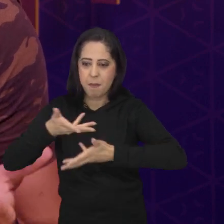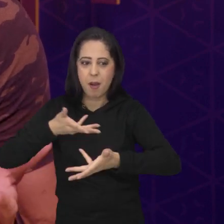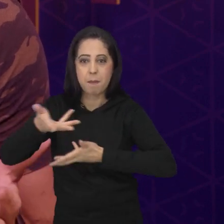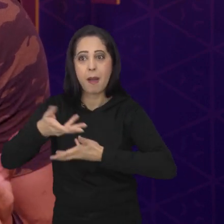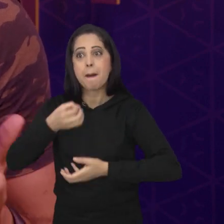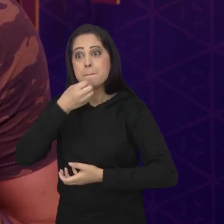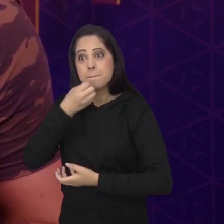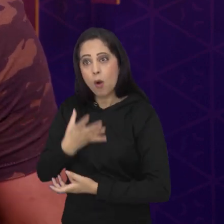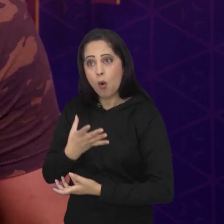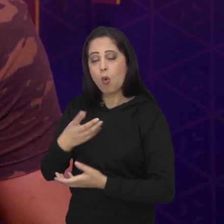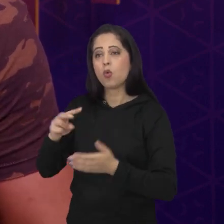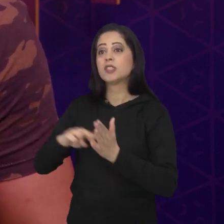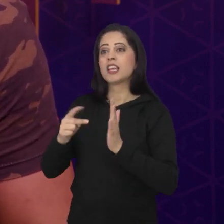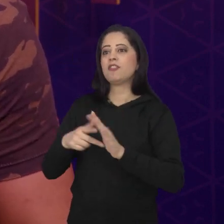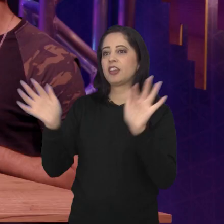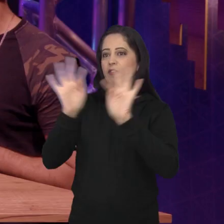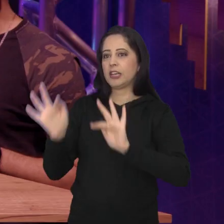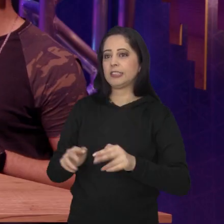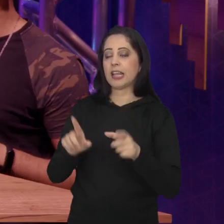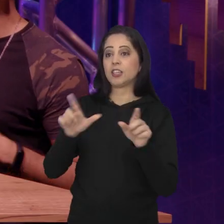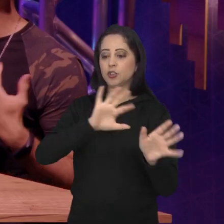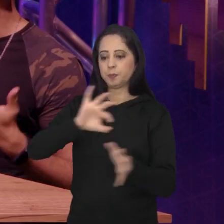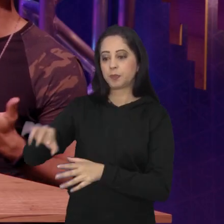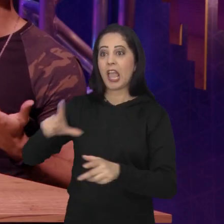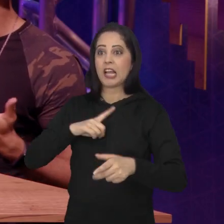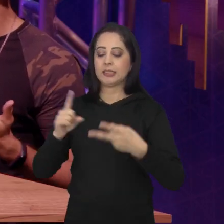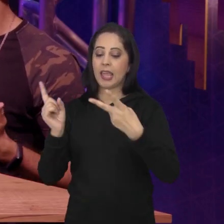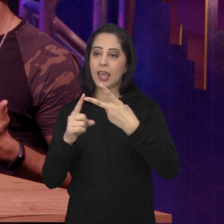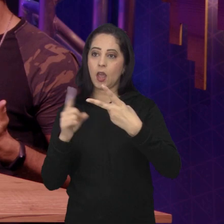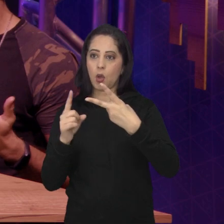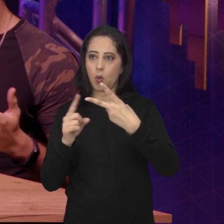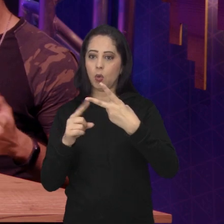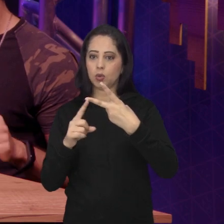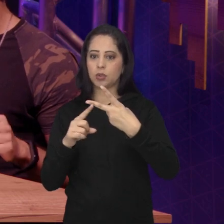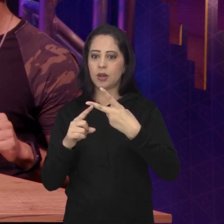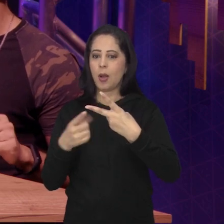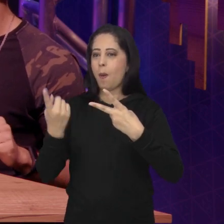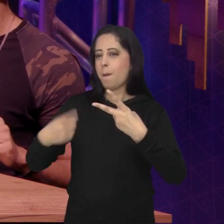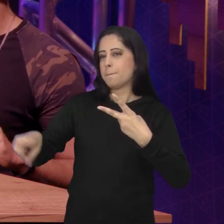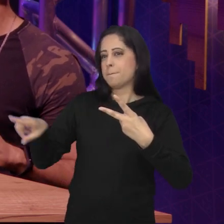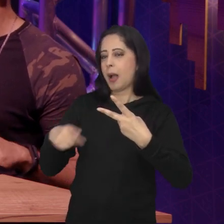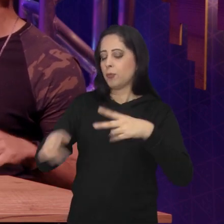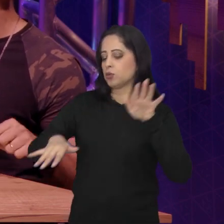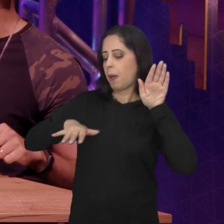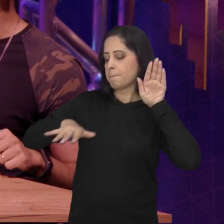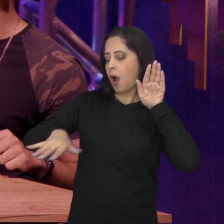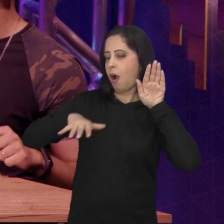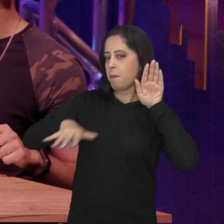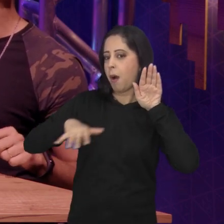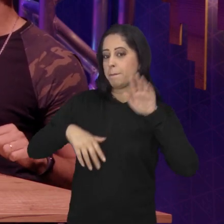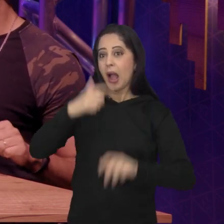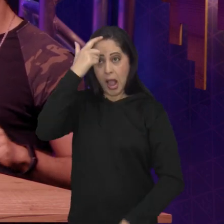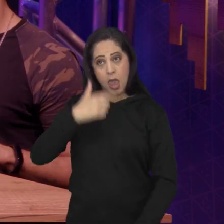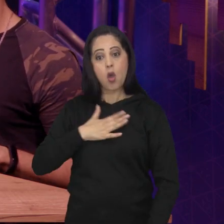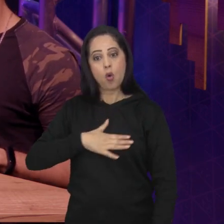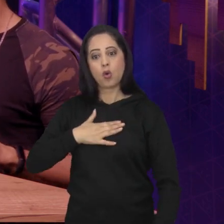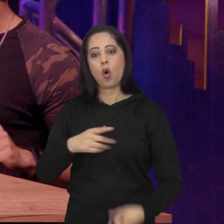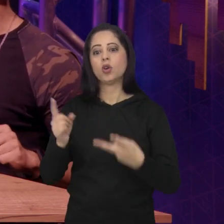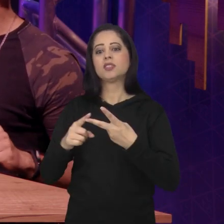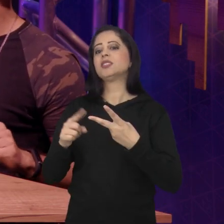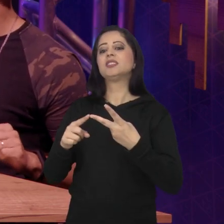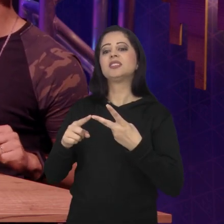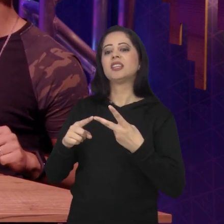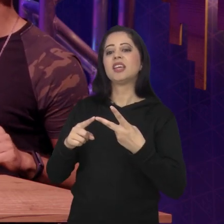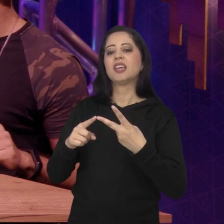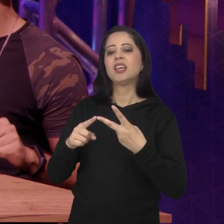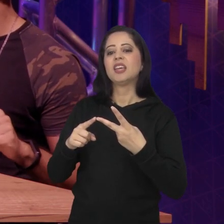outras pessoas, né? E uma outra citação é do Racionais, que tem uma música